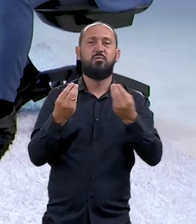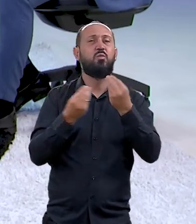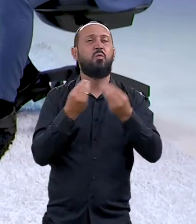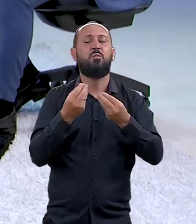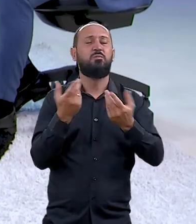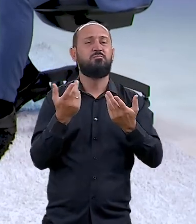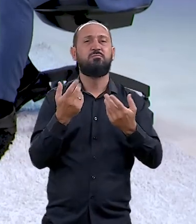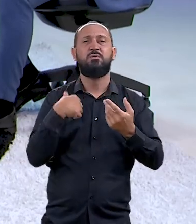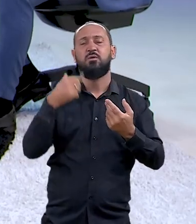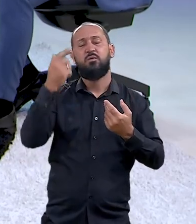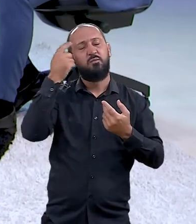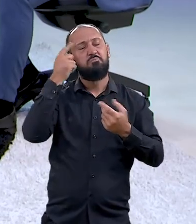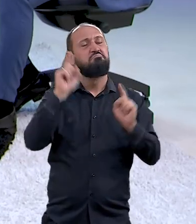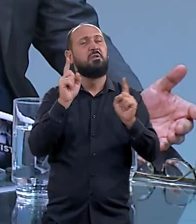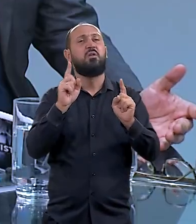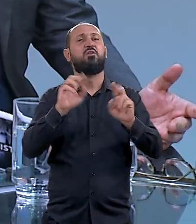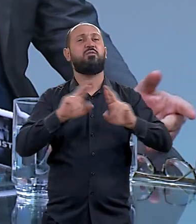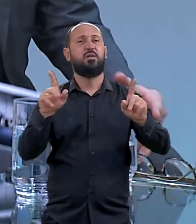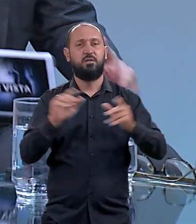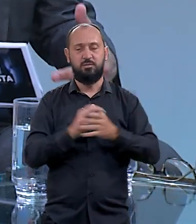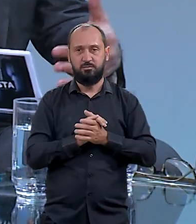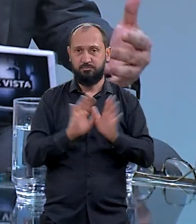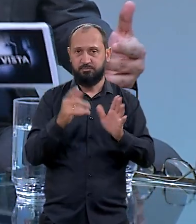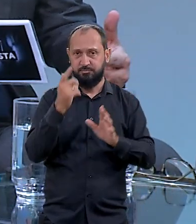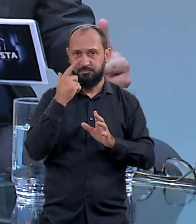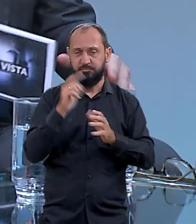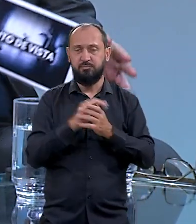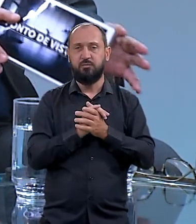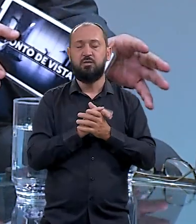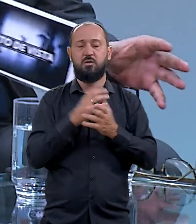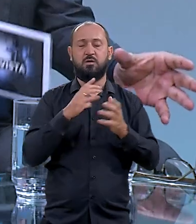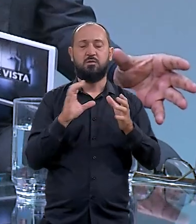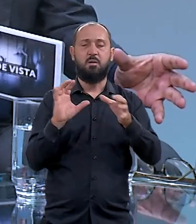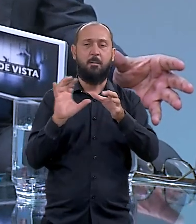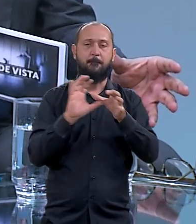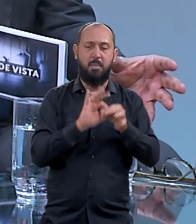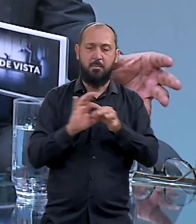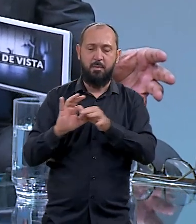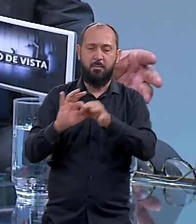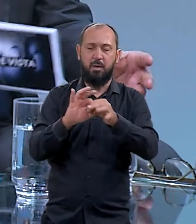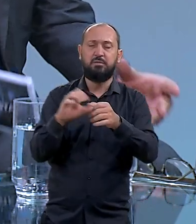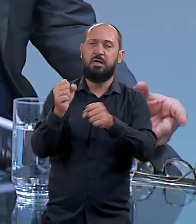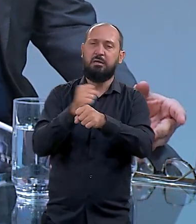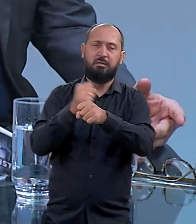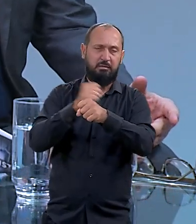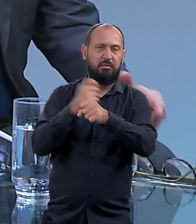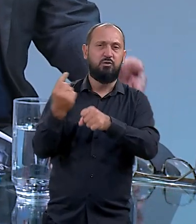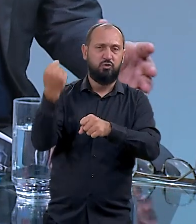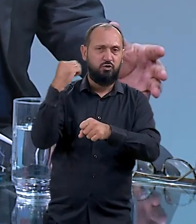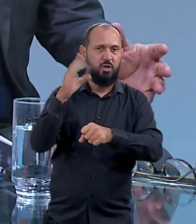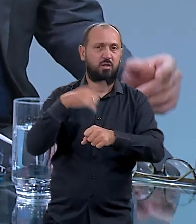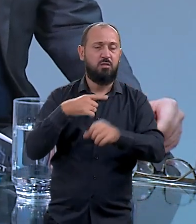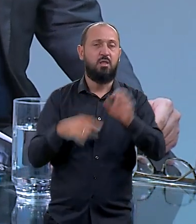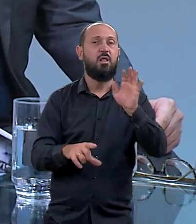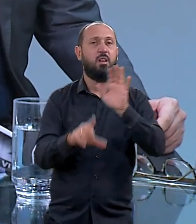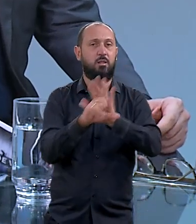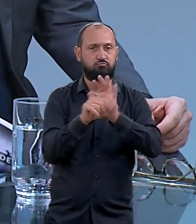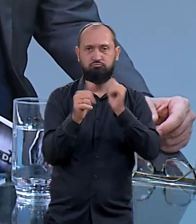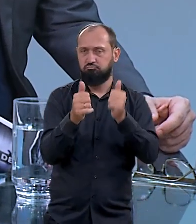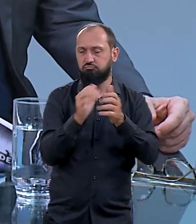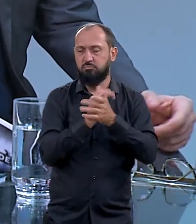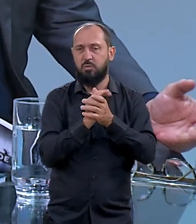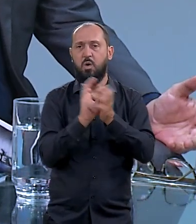a principal novidade. Não é uma tão novidade assim, mas é a primeira vez para uma eleição municipal que a gente vai